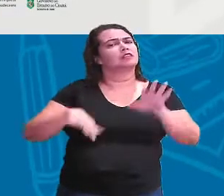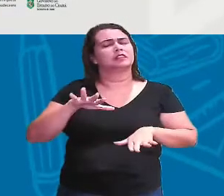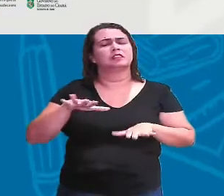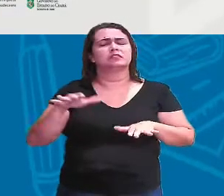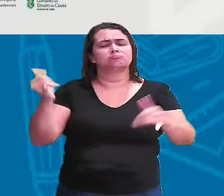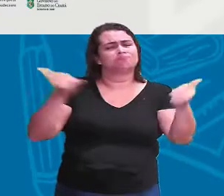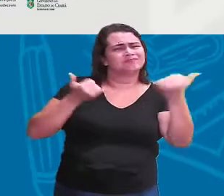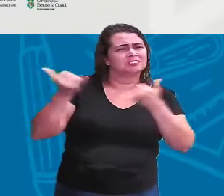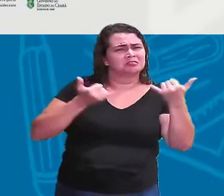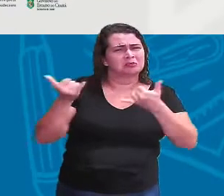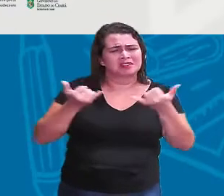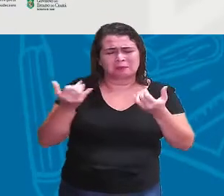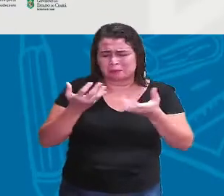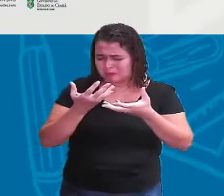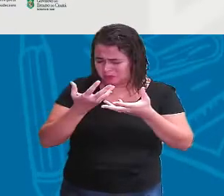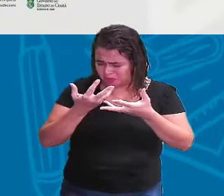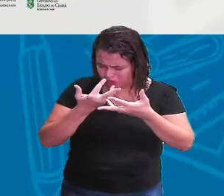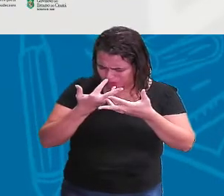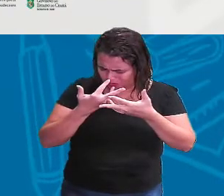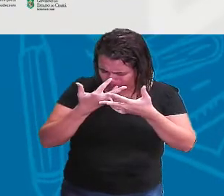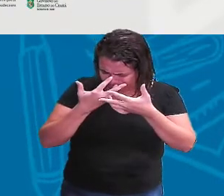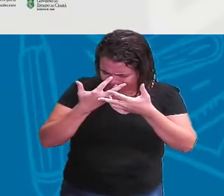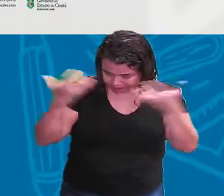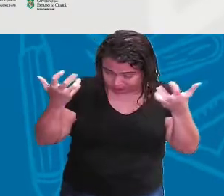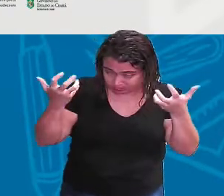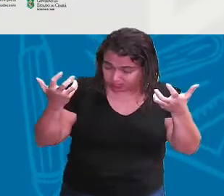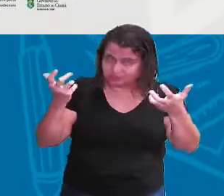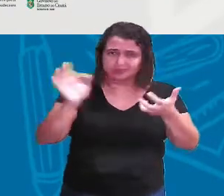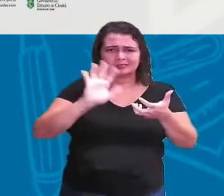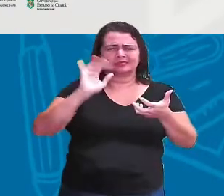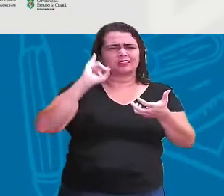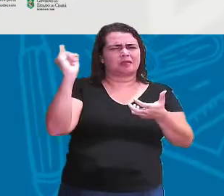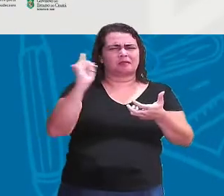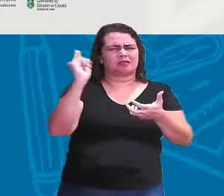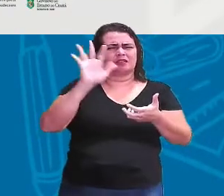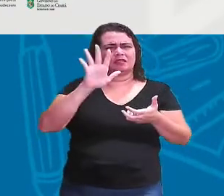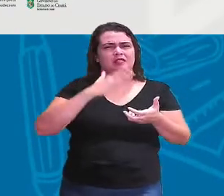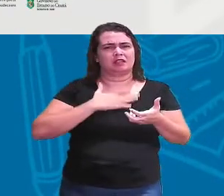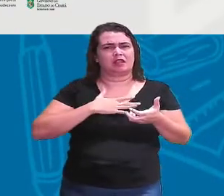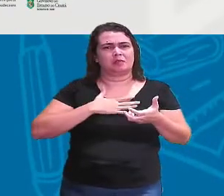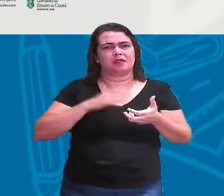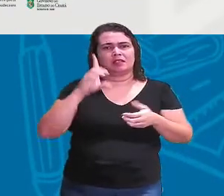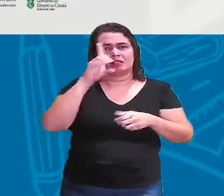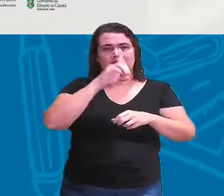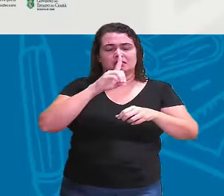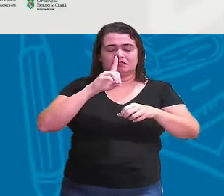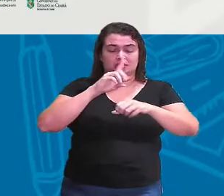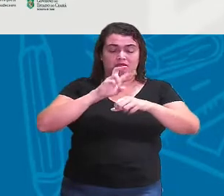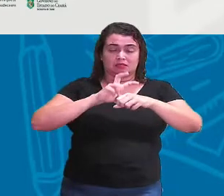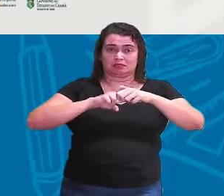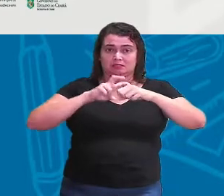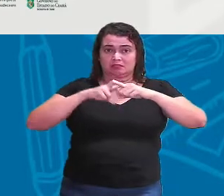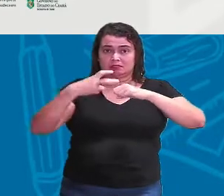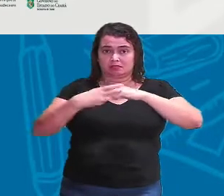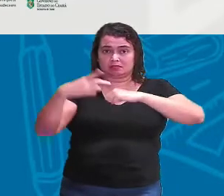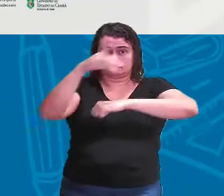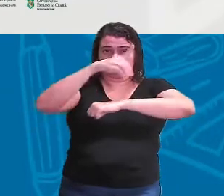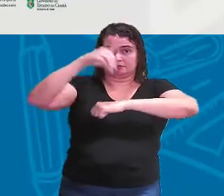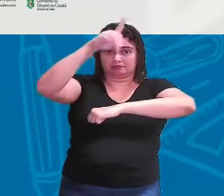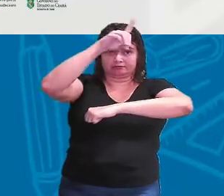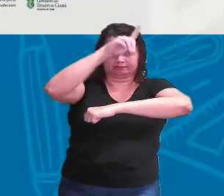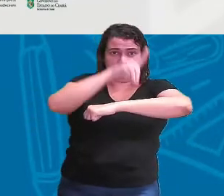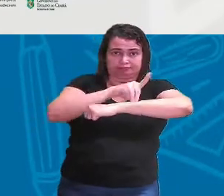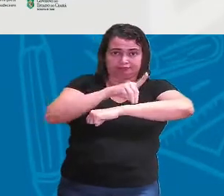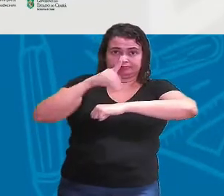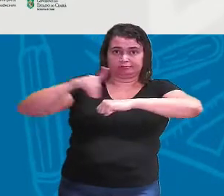informações talvez seja assim, poxa, é muita informação. Mas isso é importante. Quando eu penso em dengue, penso em zika, faz parte de uma família de vírus que a gente